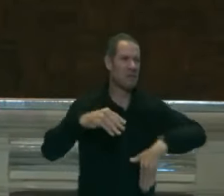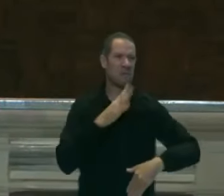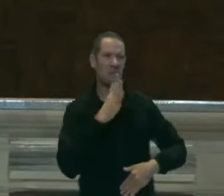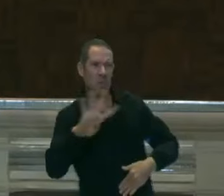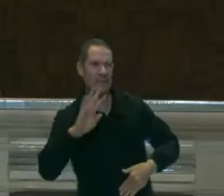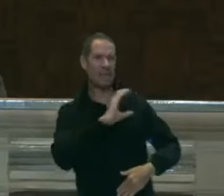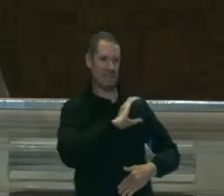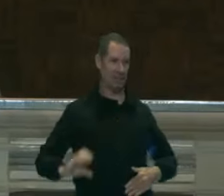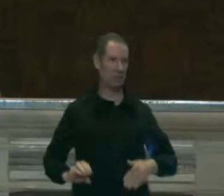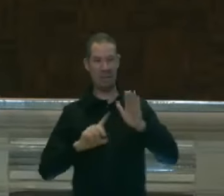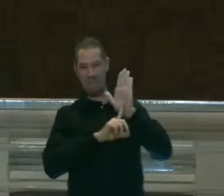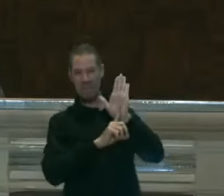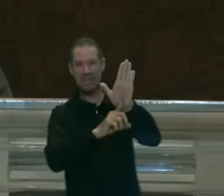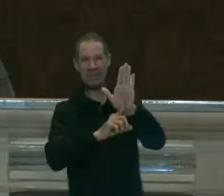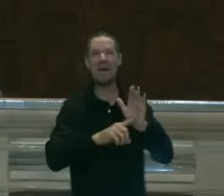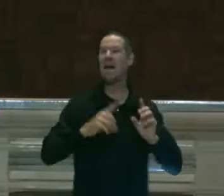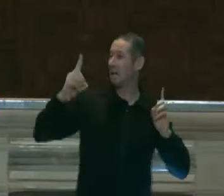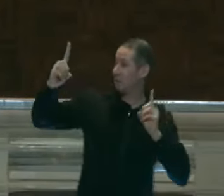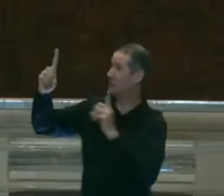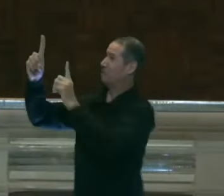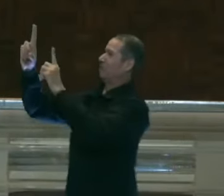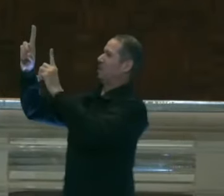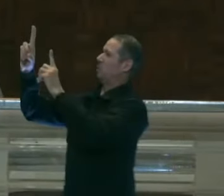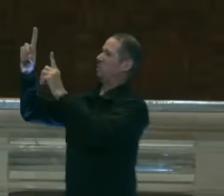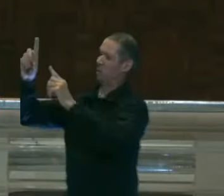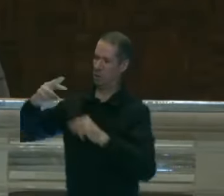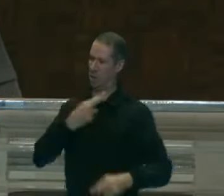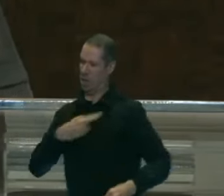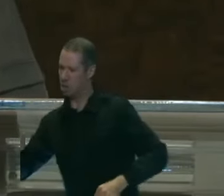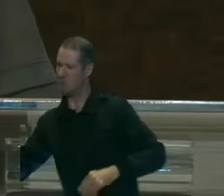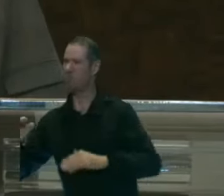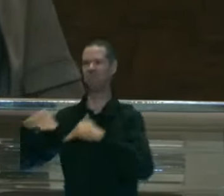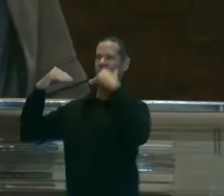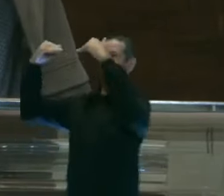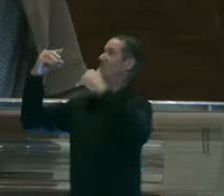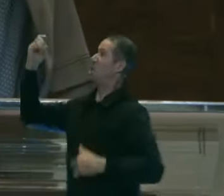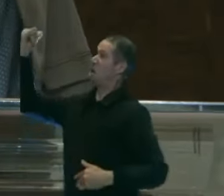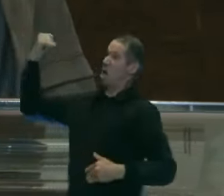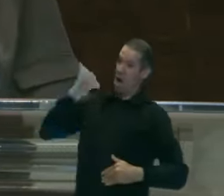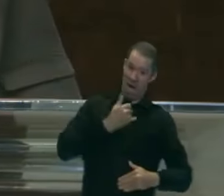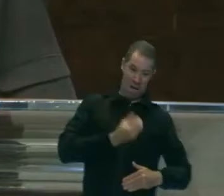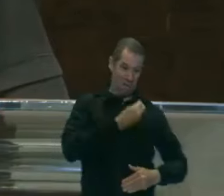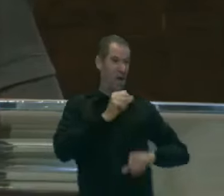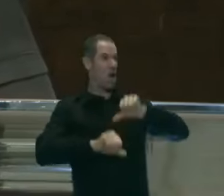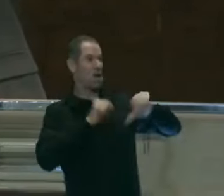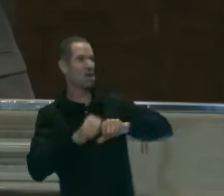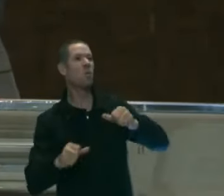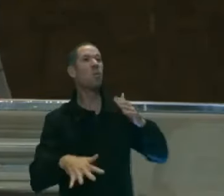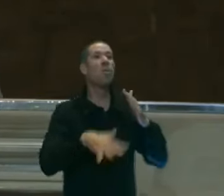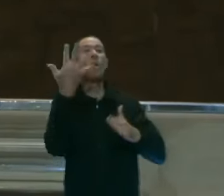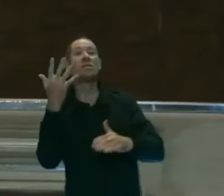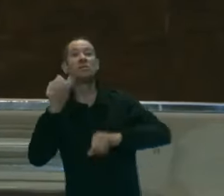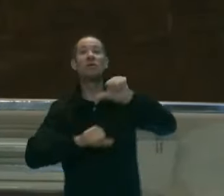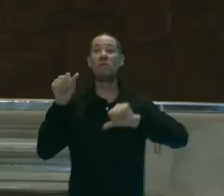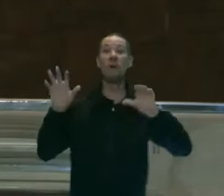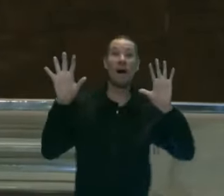quero te apresentar. Eu encontrei um Deus além dos ritos e Ele transformou a minha vida. Quantos foram transformados da mesma